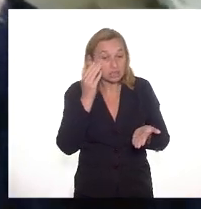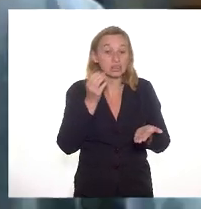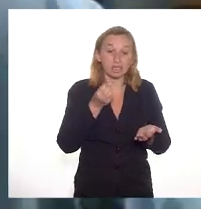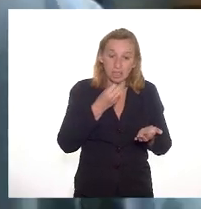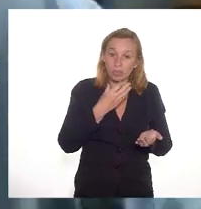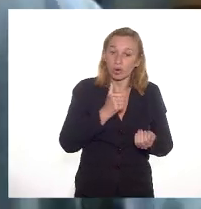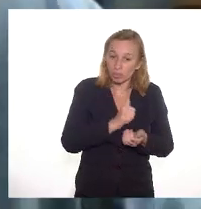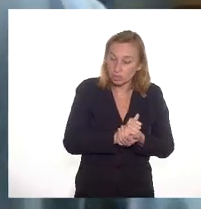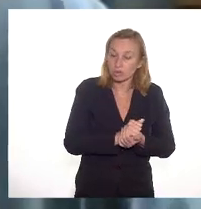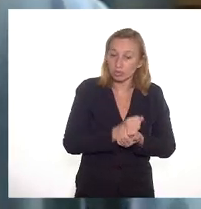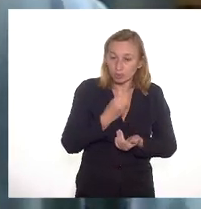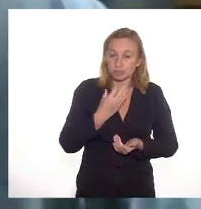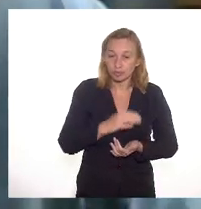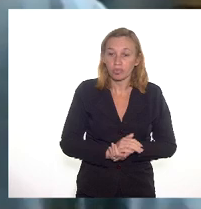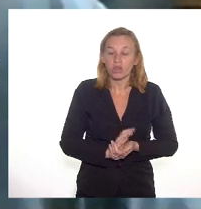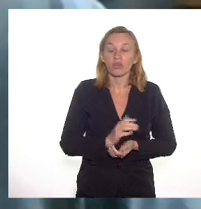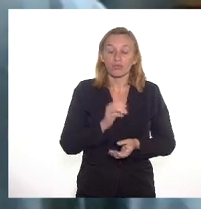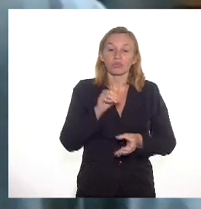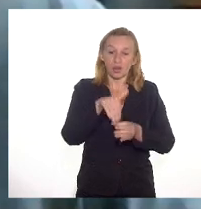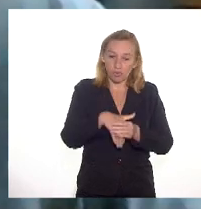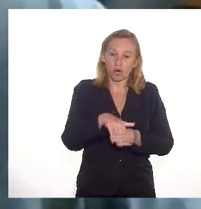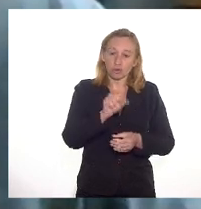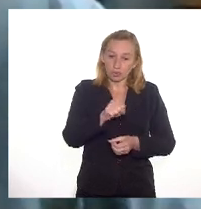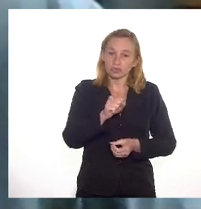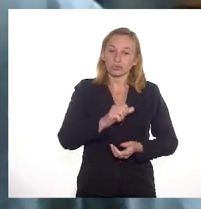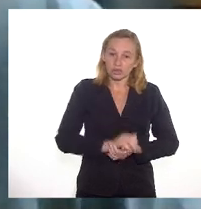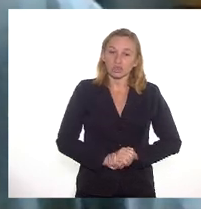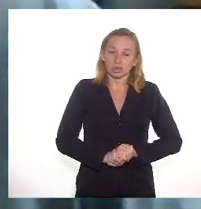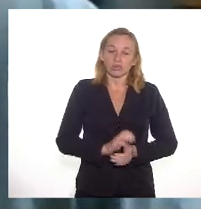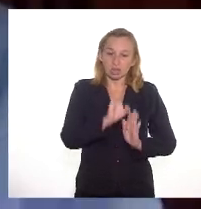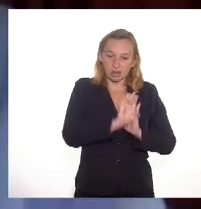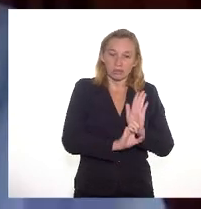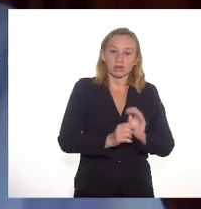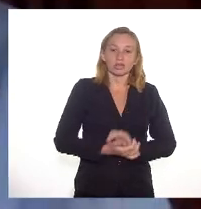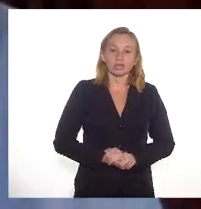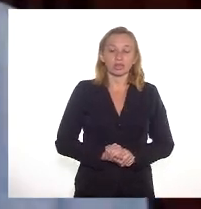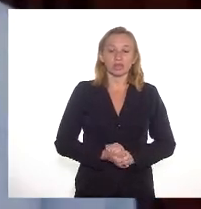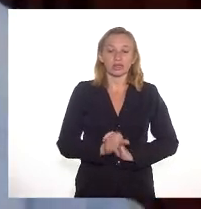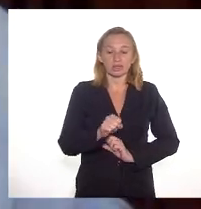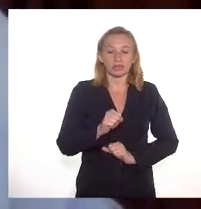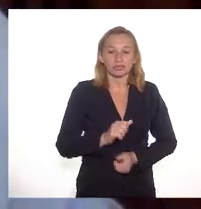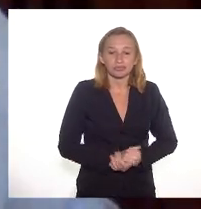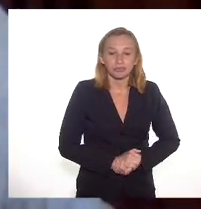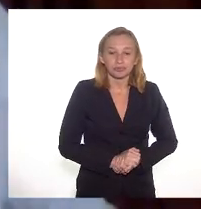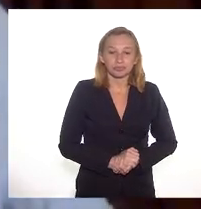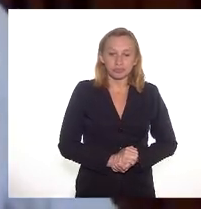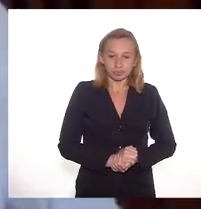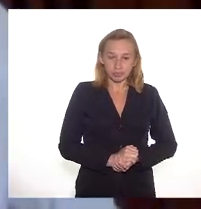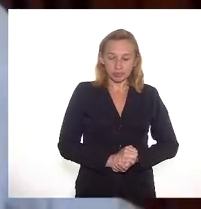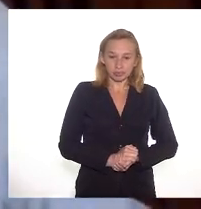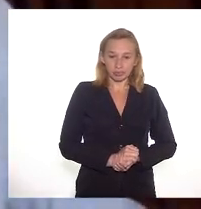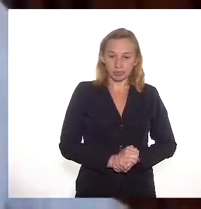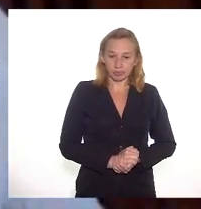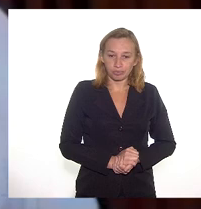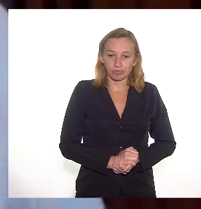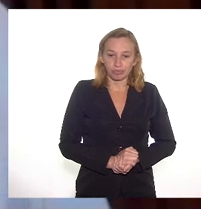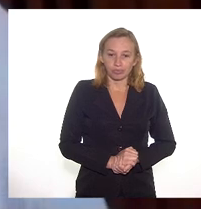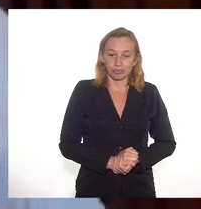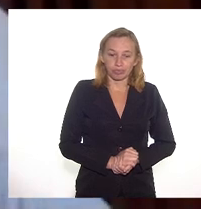tá certo. Exatamente. Então eu voto com essas emendas. Isso, é por isso. Atenuou.